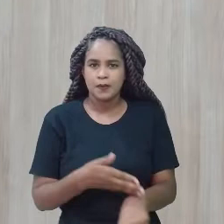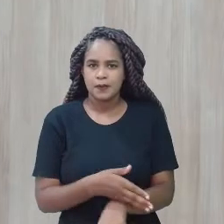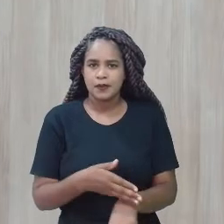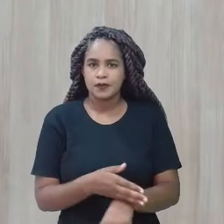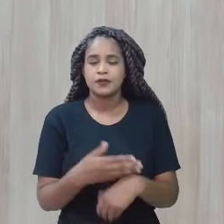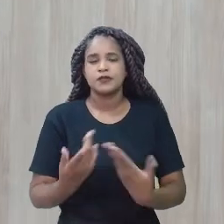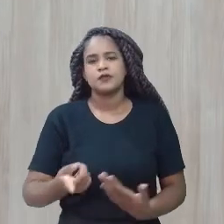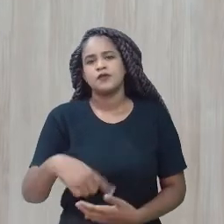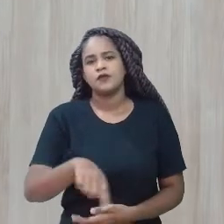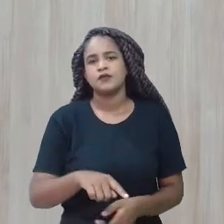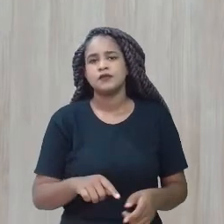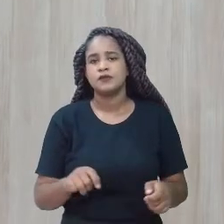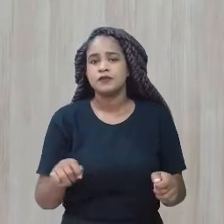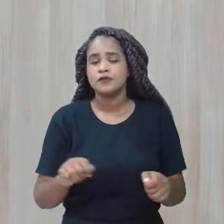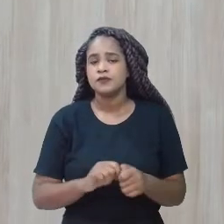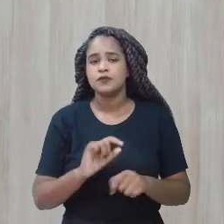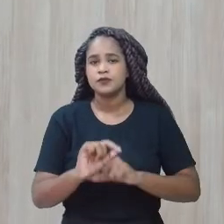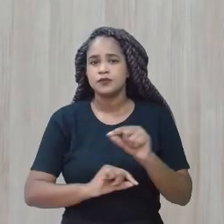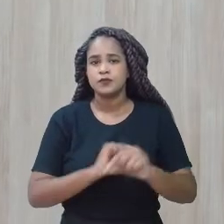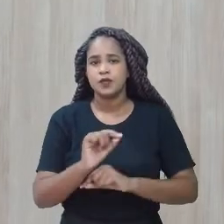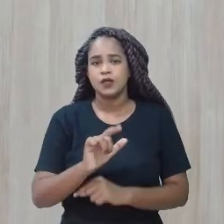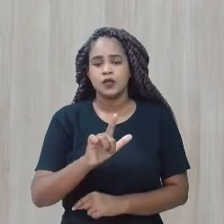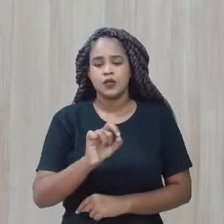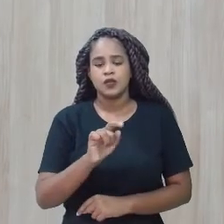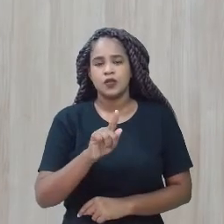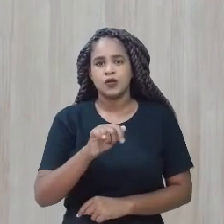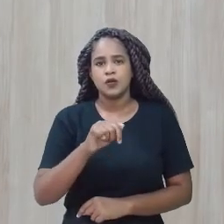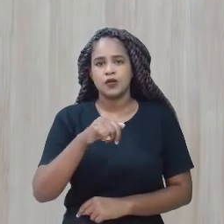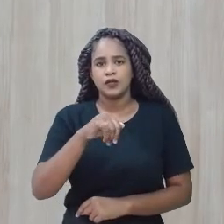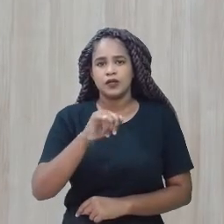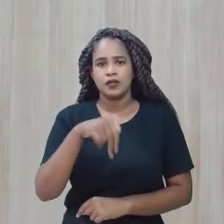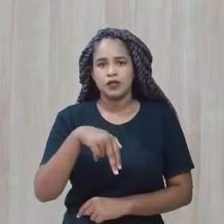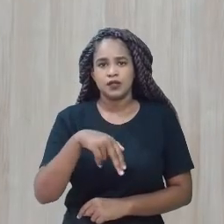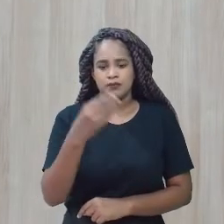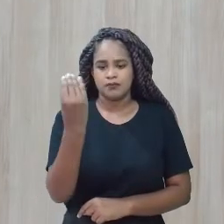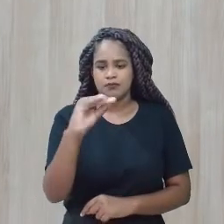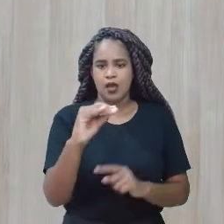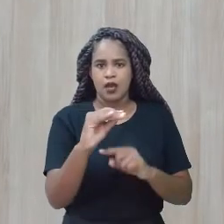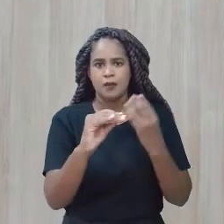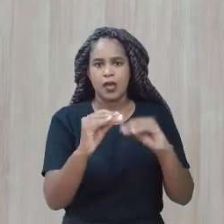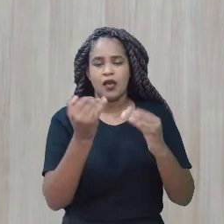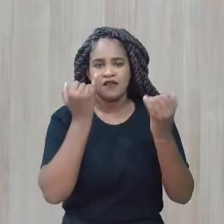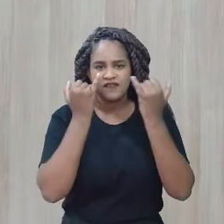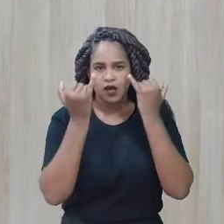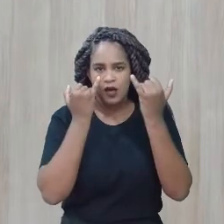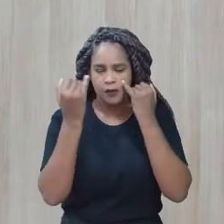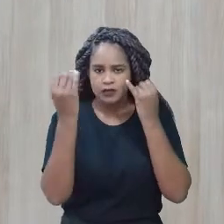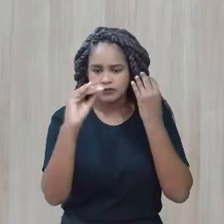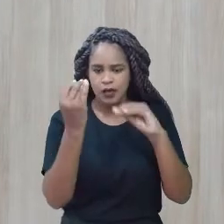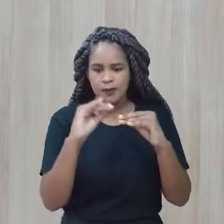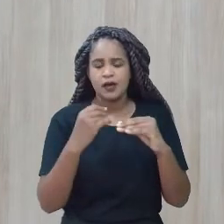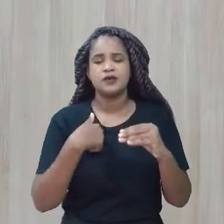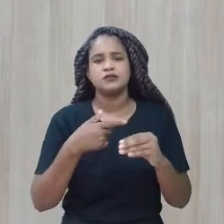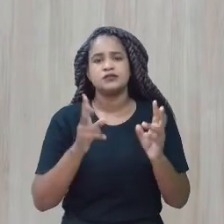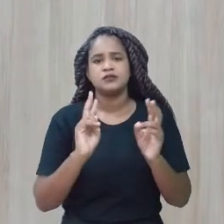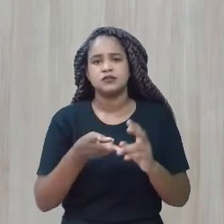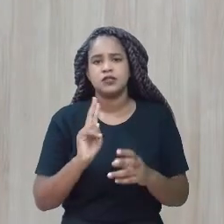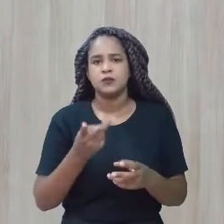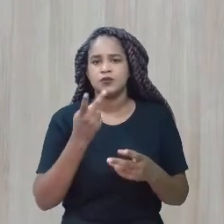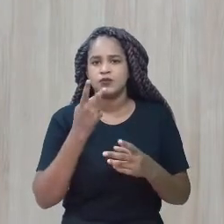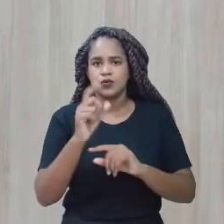faz o seu login aí, não é? Segue as instruções que já foram dadas e é repetida, não